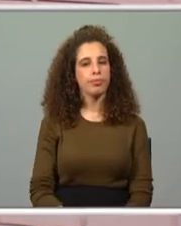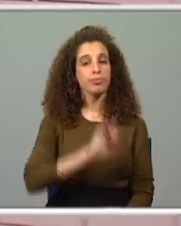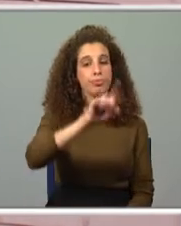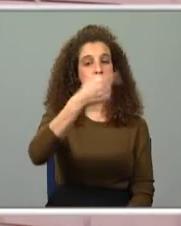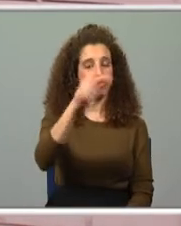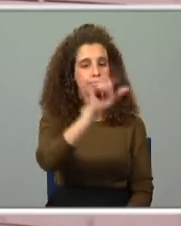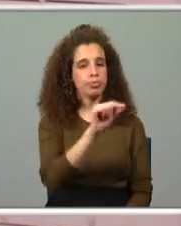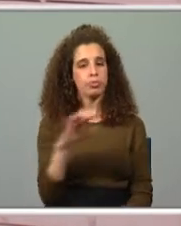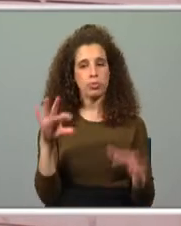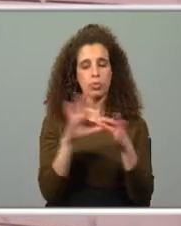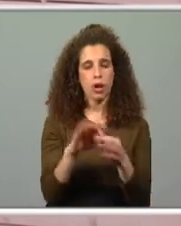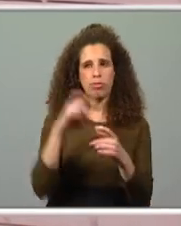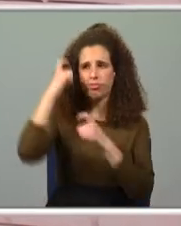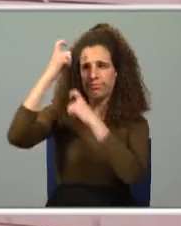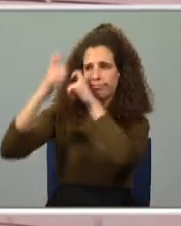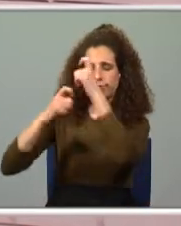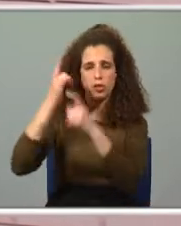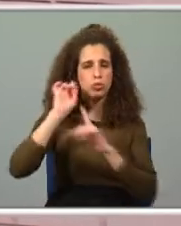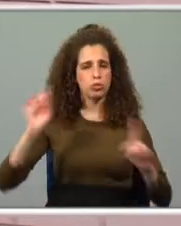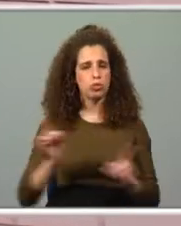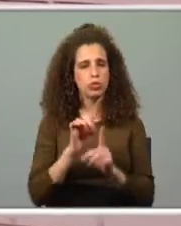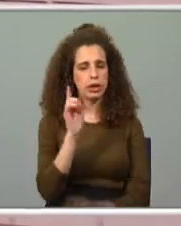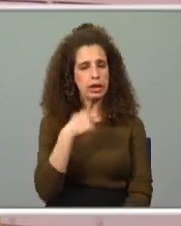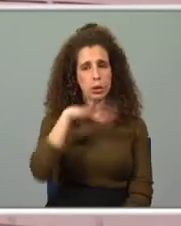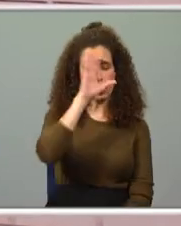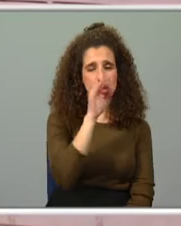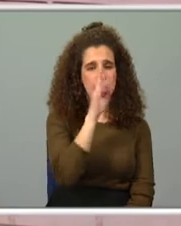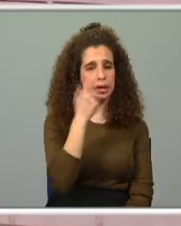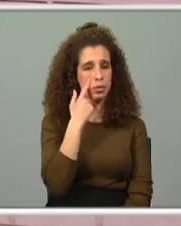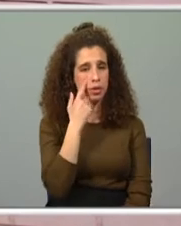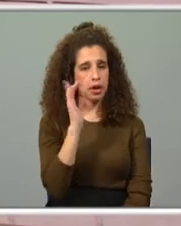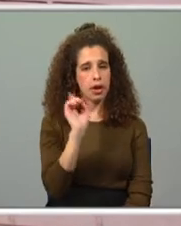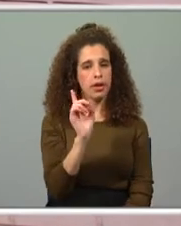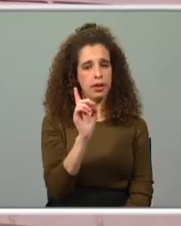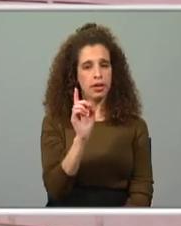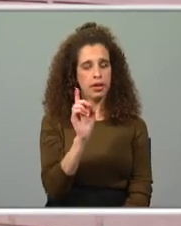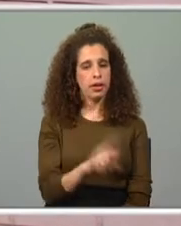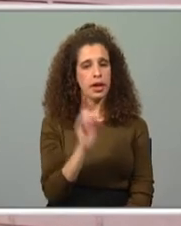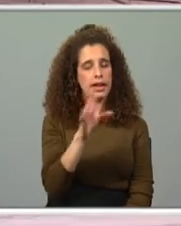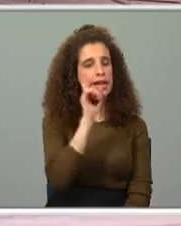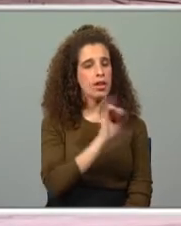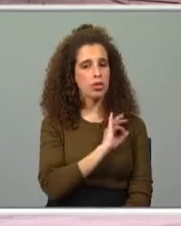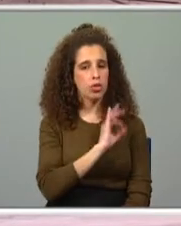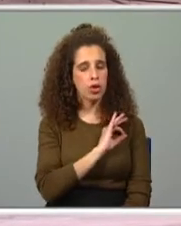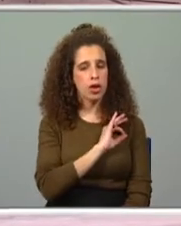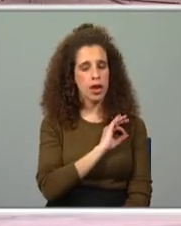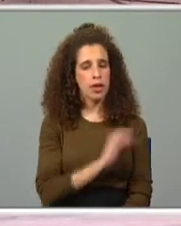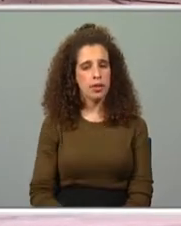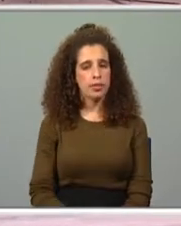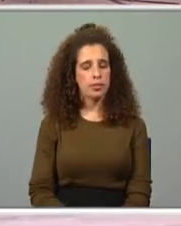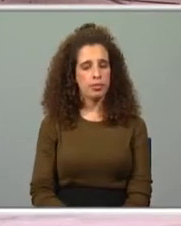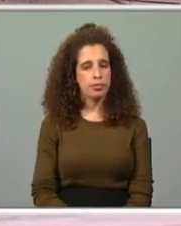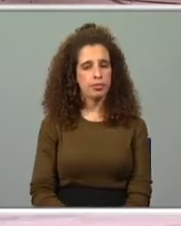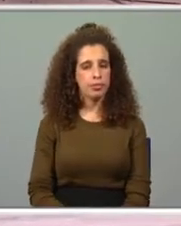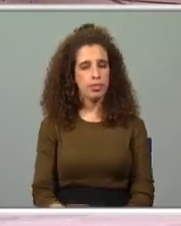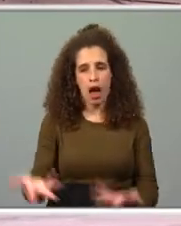depois também, em termos de raciocínio musical, eu não sei se vocês repararam, esta senhora, esta cantora, estava